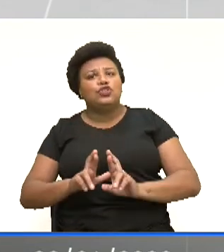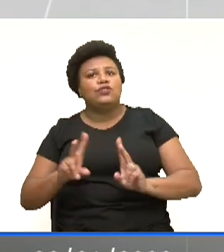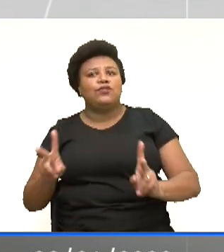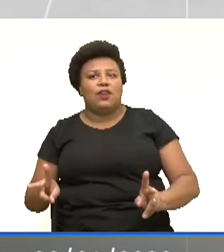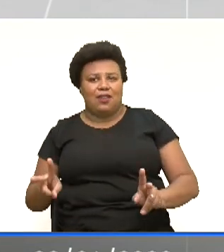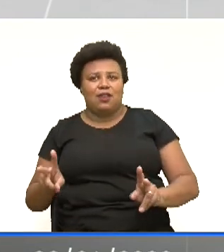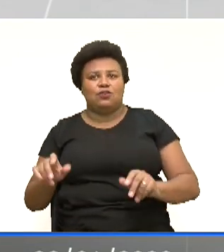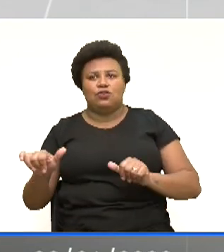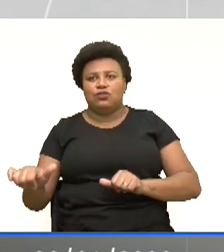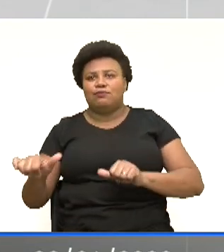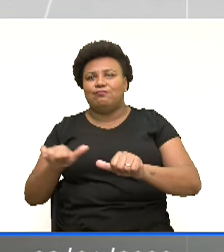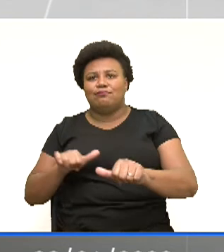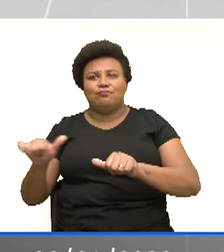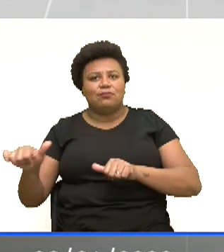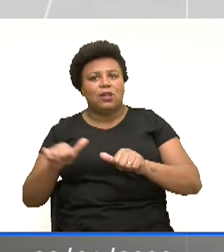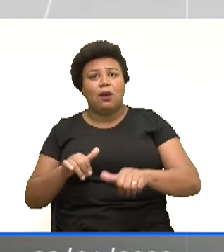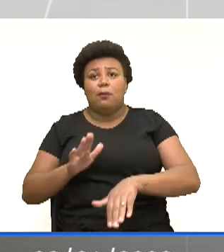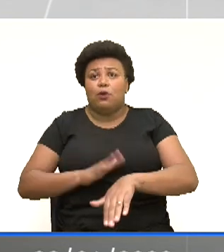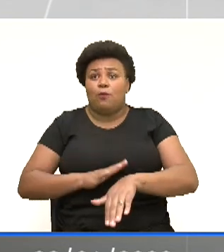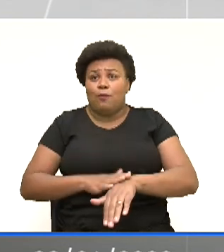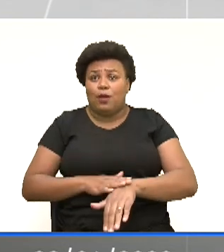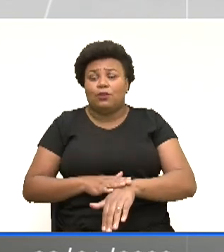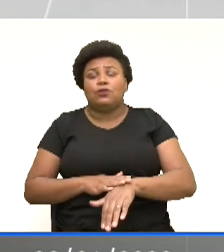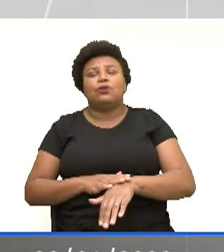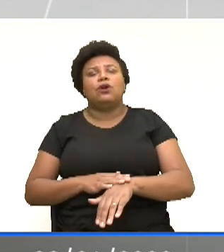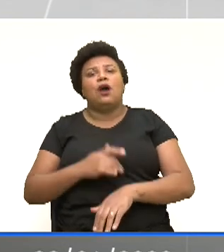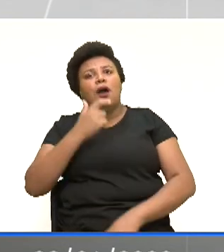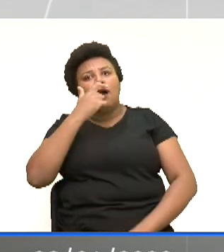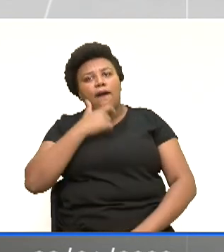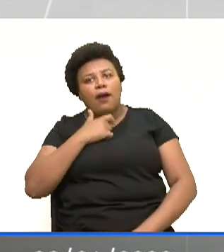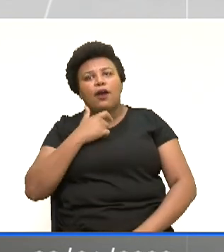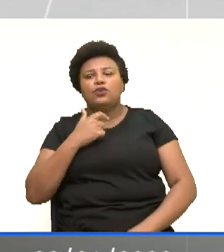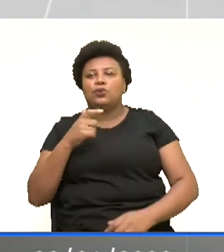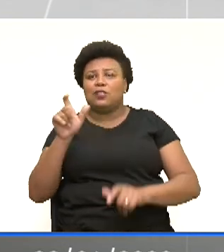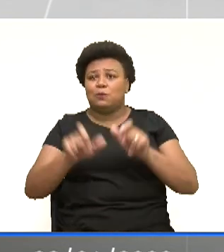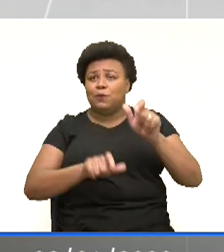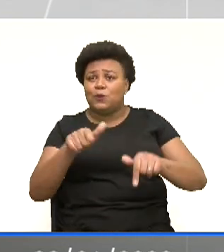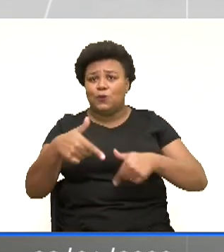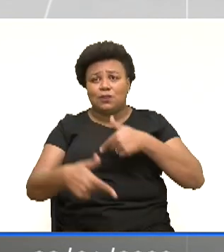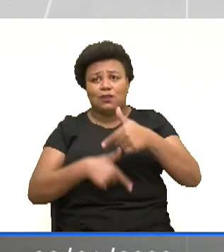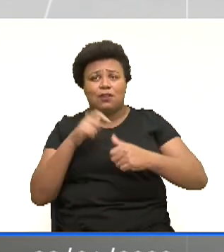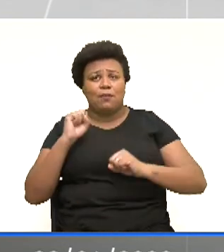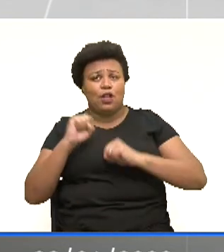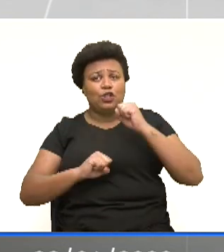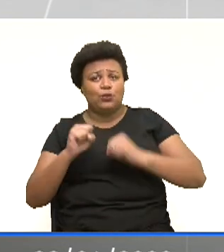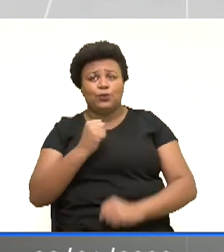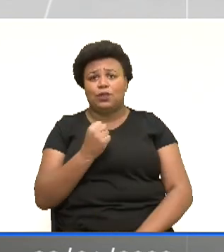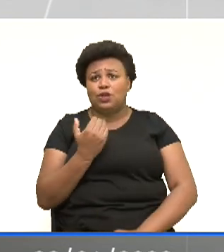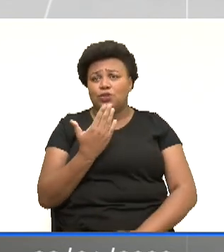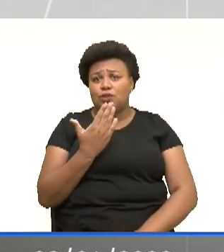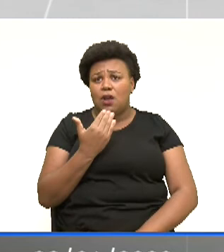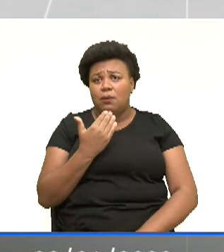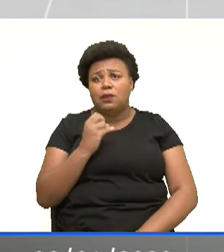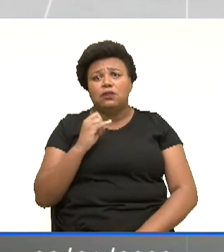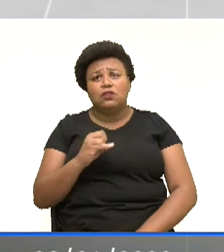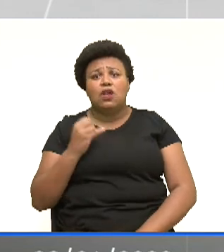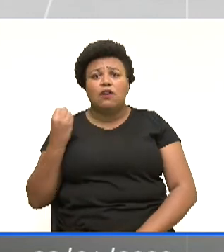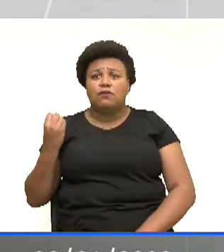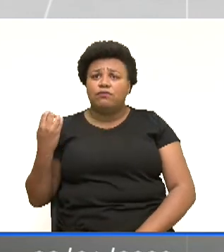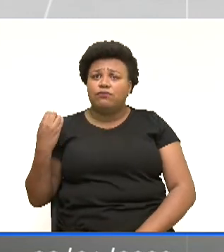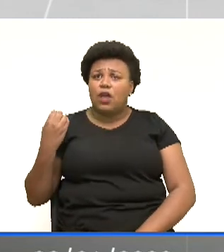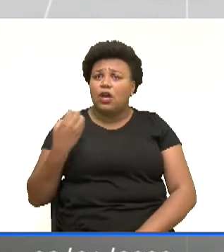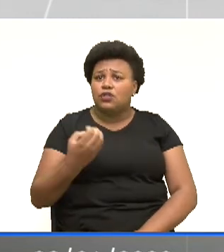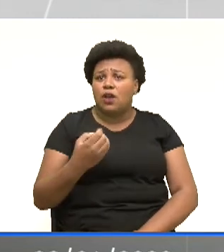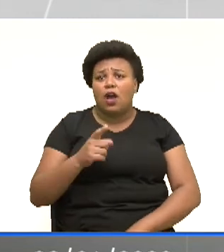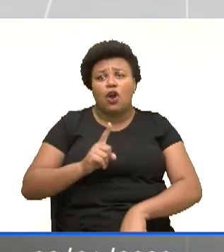diferenciada e alternativa para esse momento. Acho que os trabalhadores da indústria da alimentação se deslocarem, né,